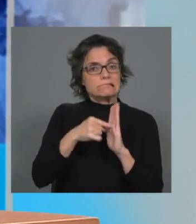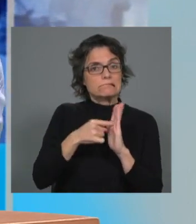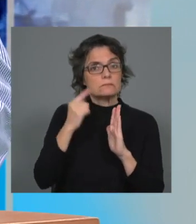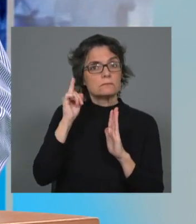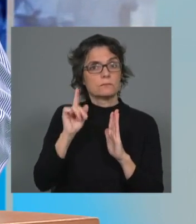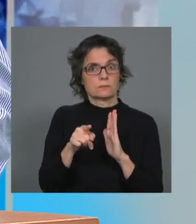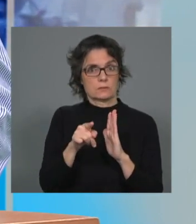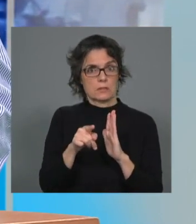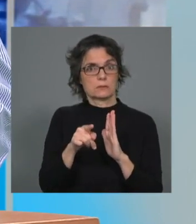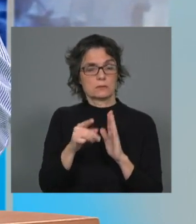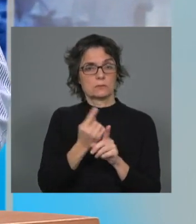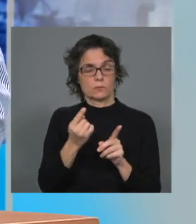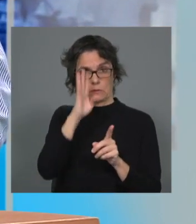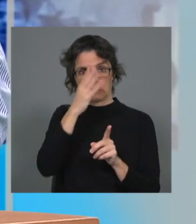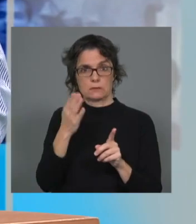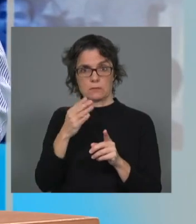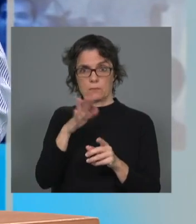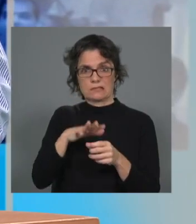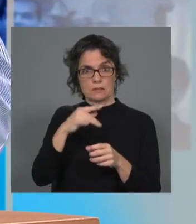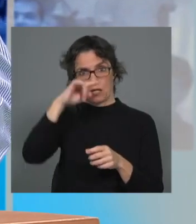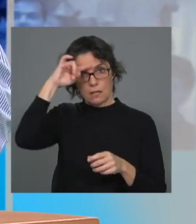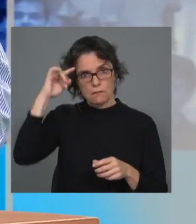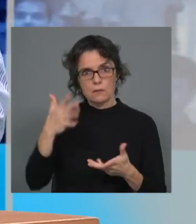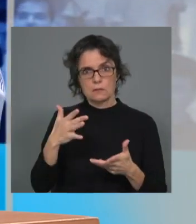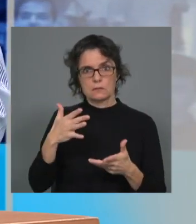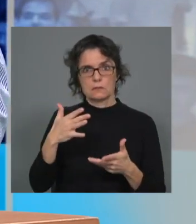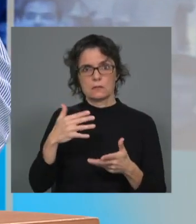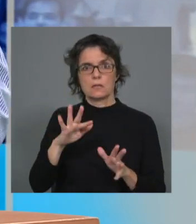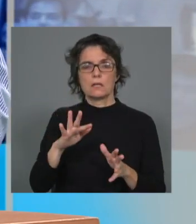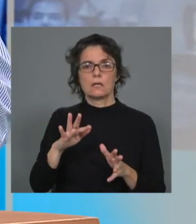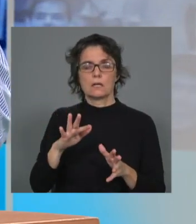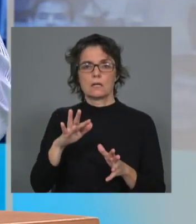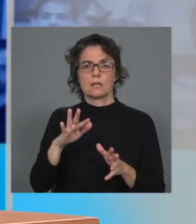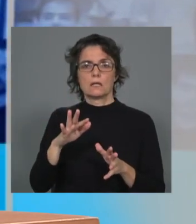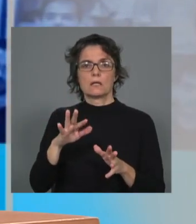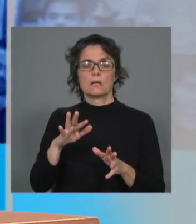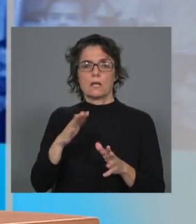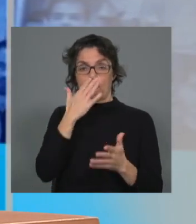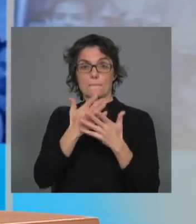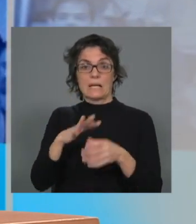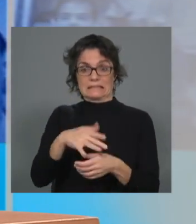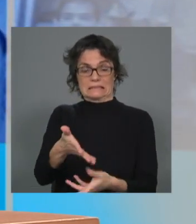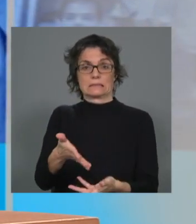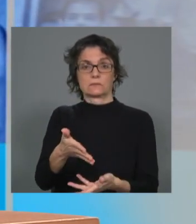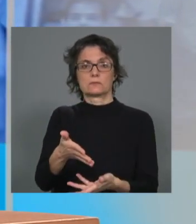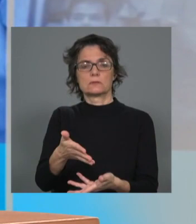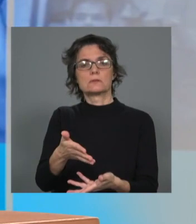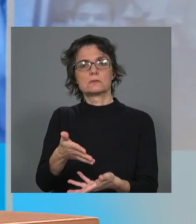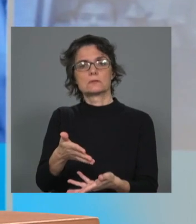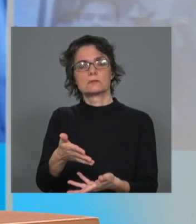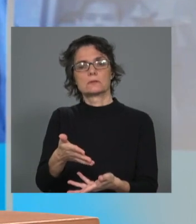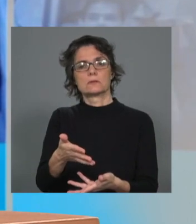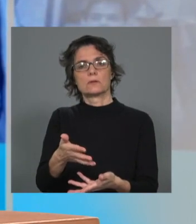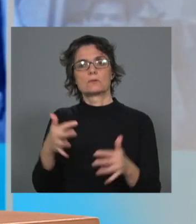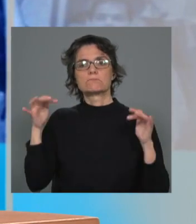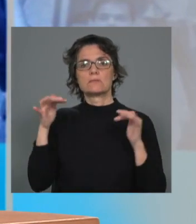já sendo tudo tão difícil, então tornava-se completamente impossível neste contexto tão massificado que está o